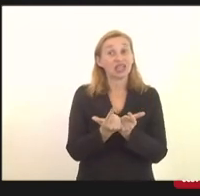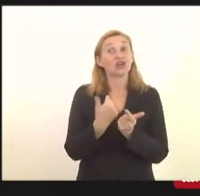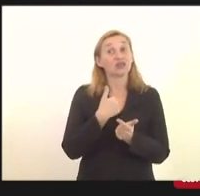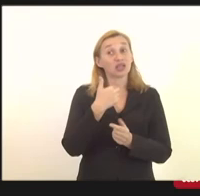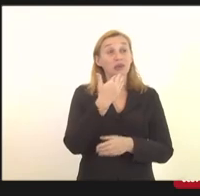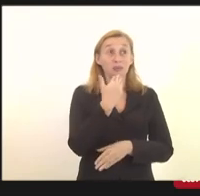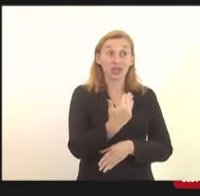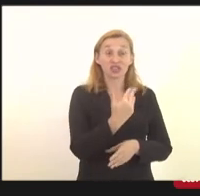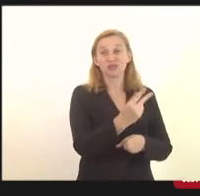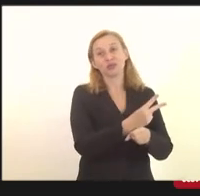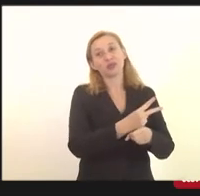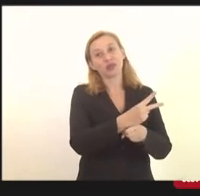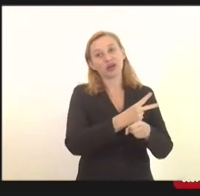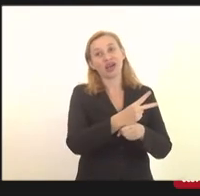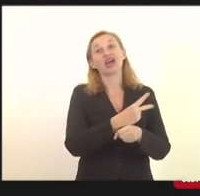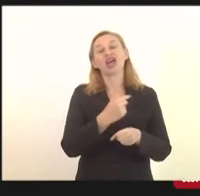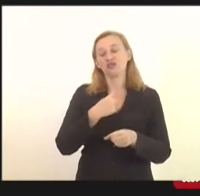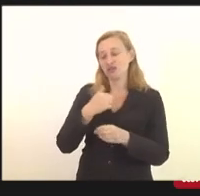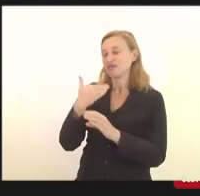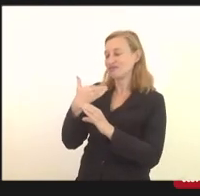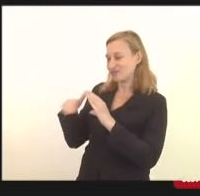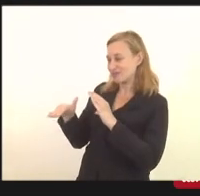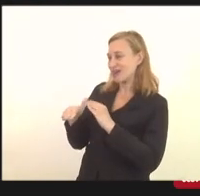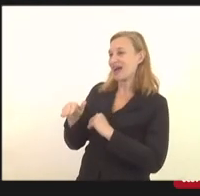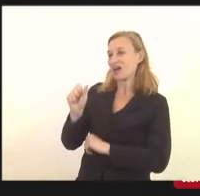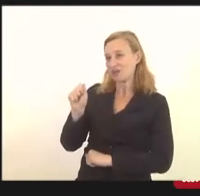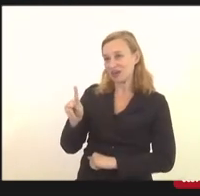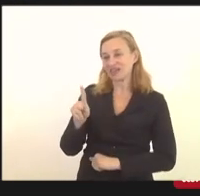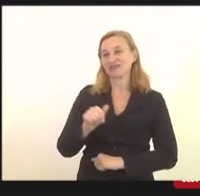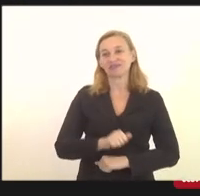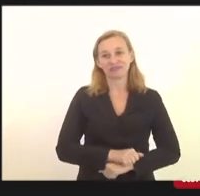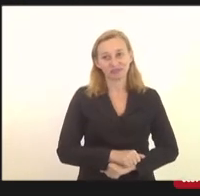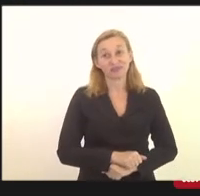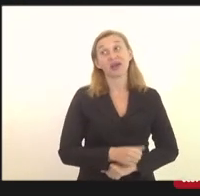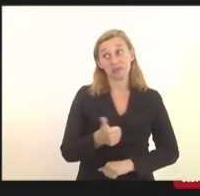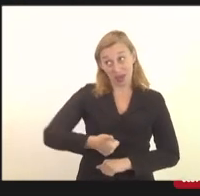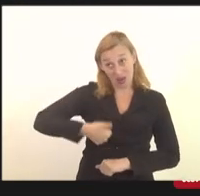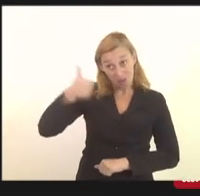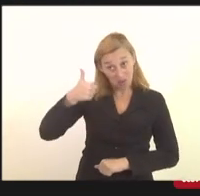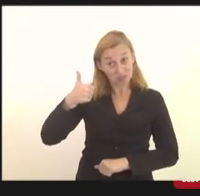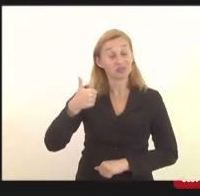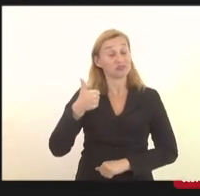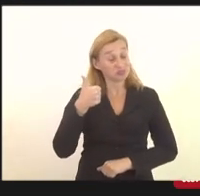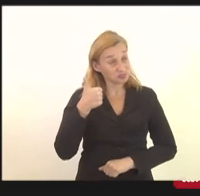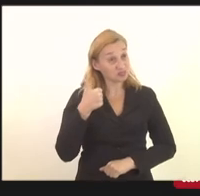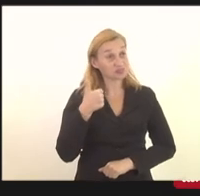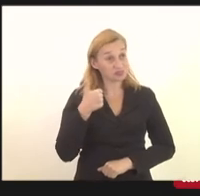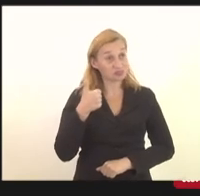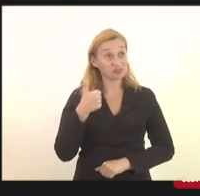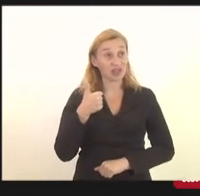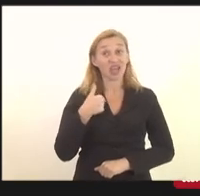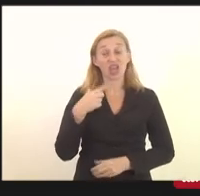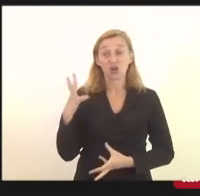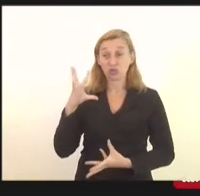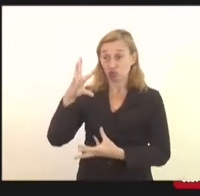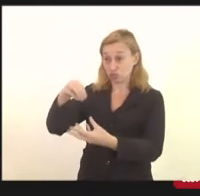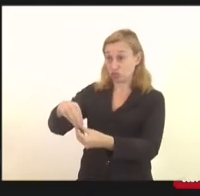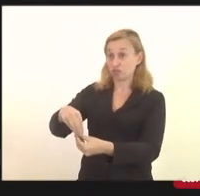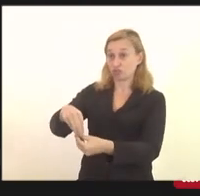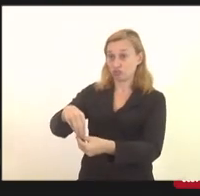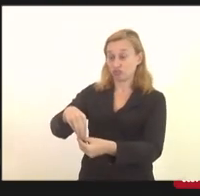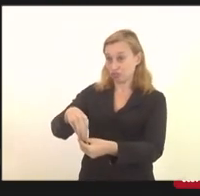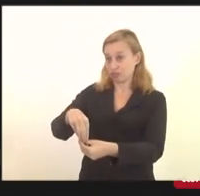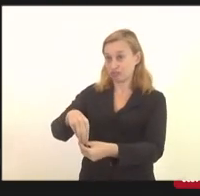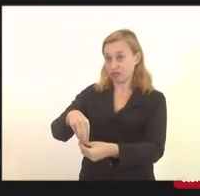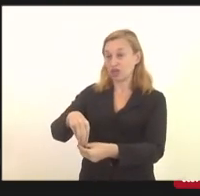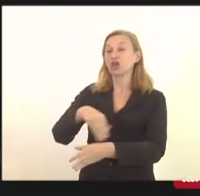mandar procurar. Eu vou providenciar, então, doutor. Pode ficar, fica melhor. É. Aí eu boto e publicizo no rol